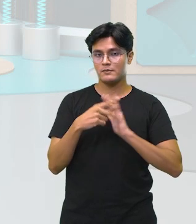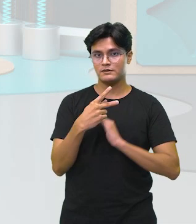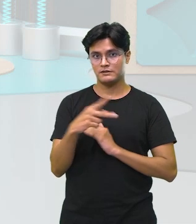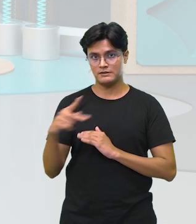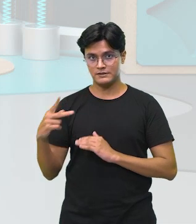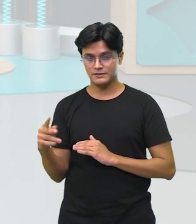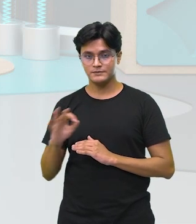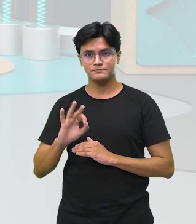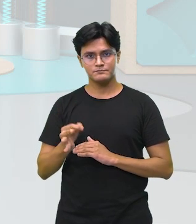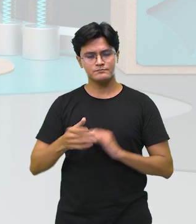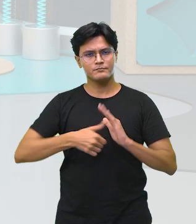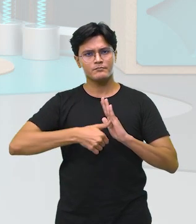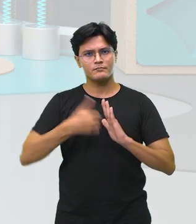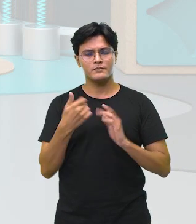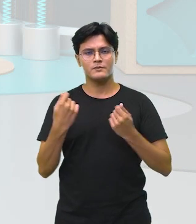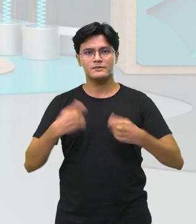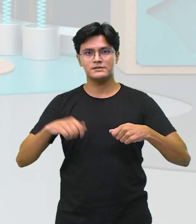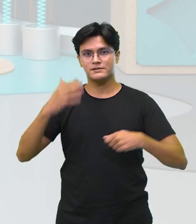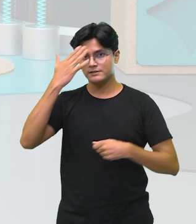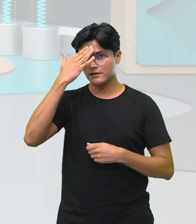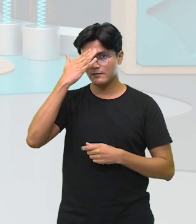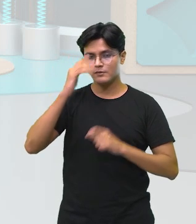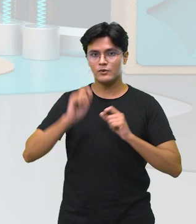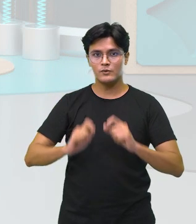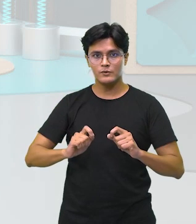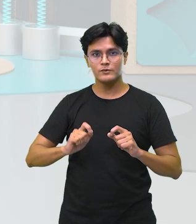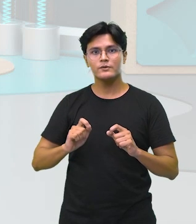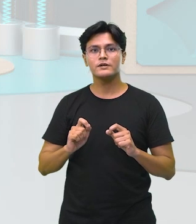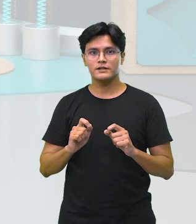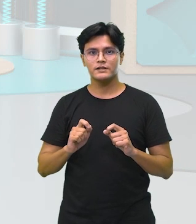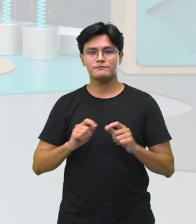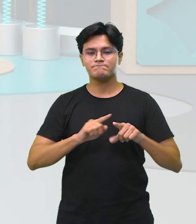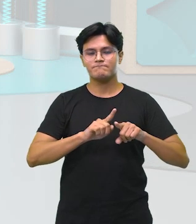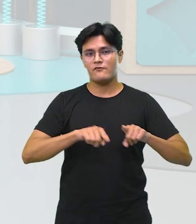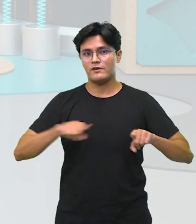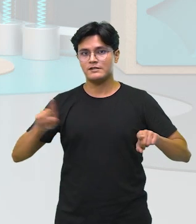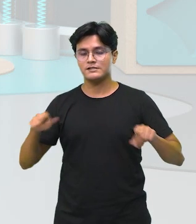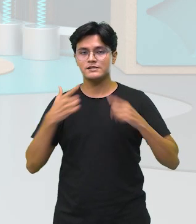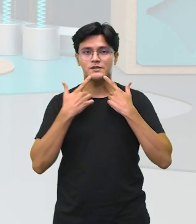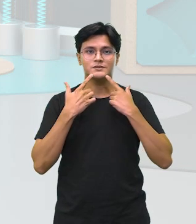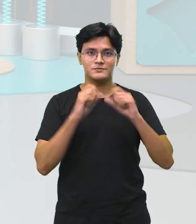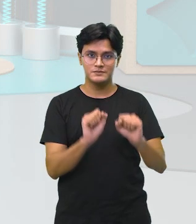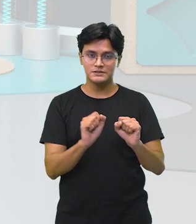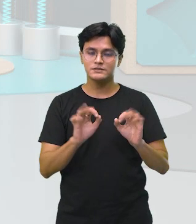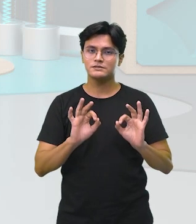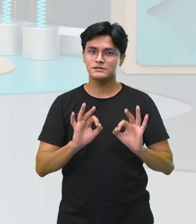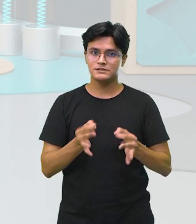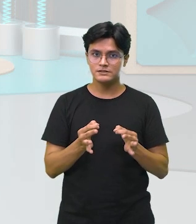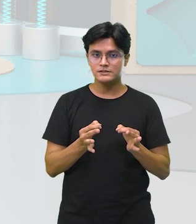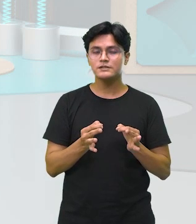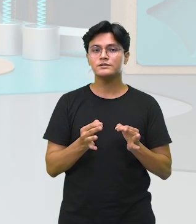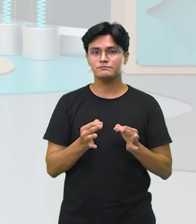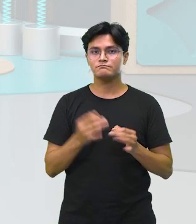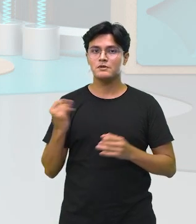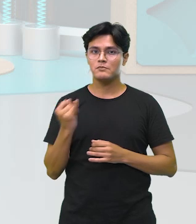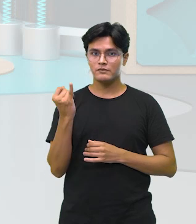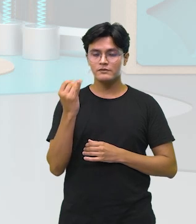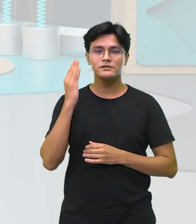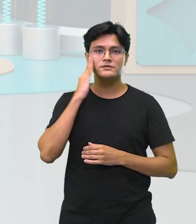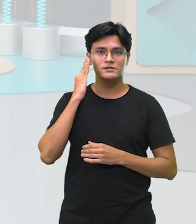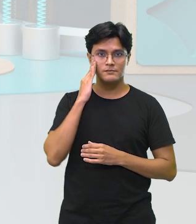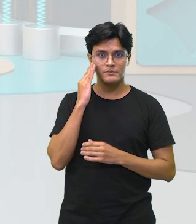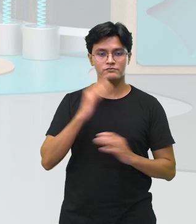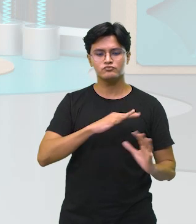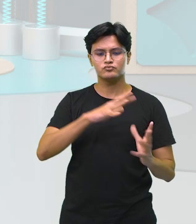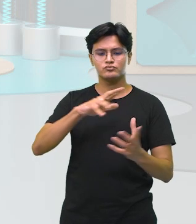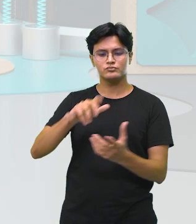que nós precisamos saber quando nós estamos falando em então de variação linguística tá nós vamos ter aí pelo mundo afora